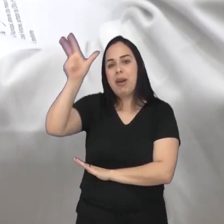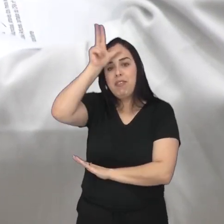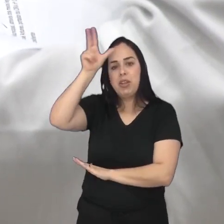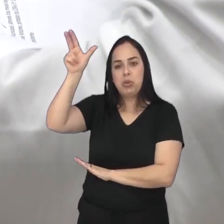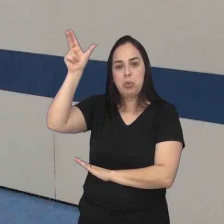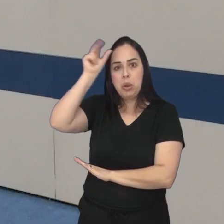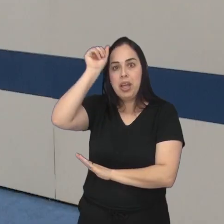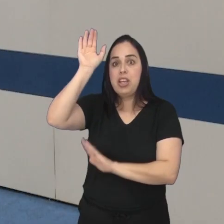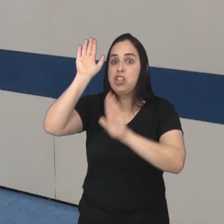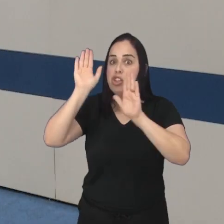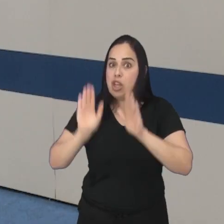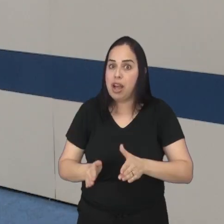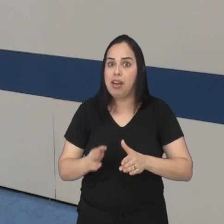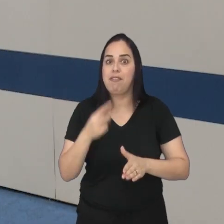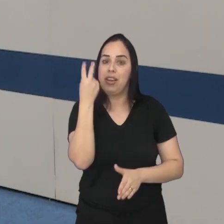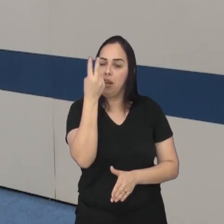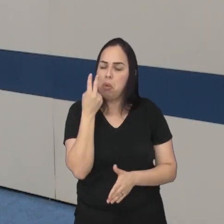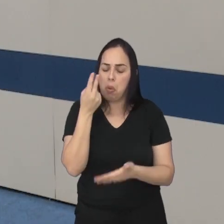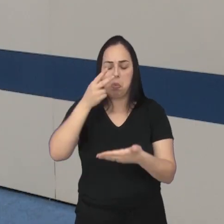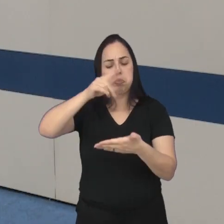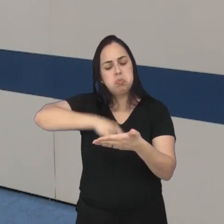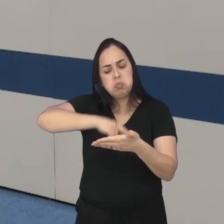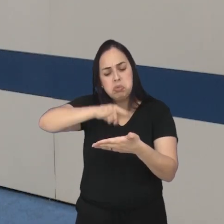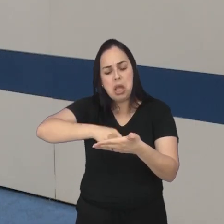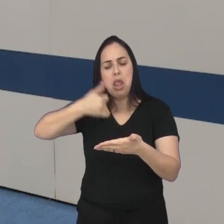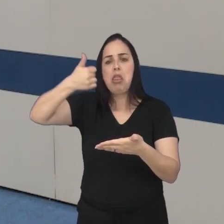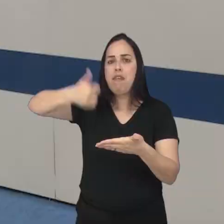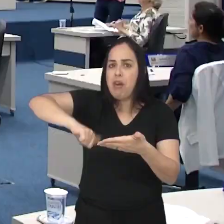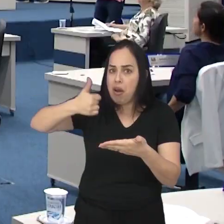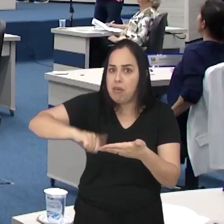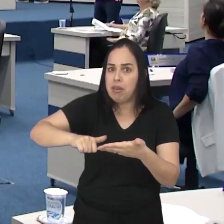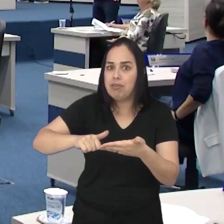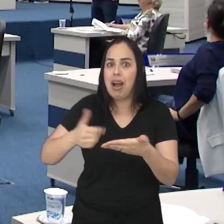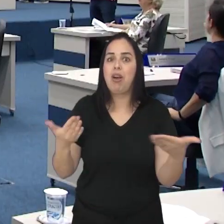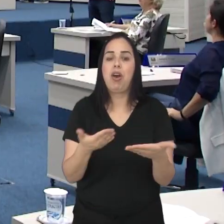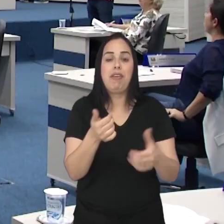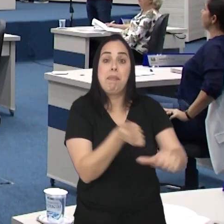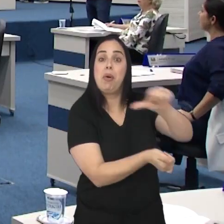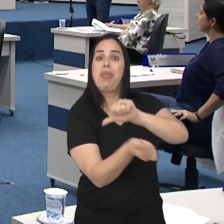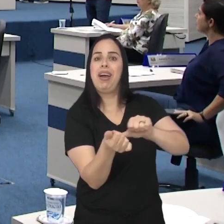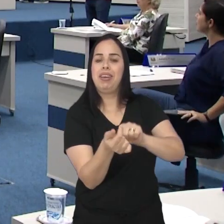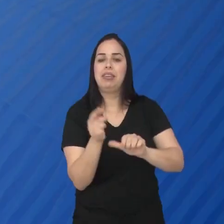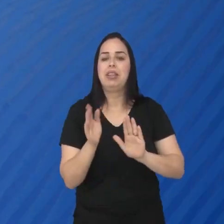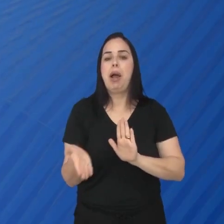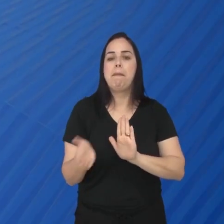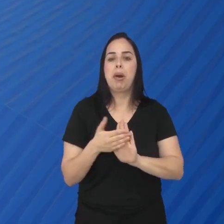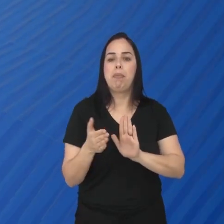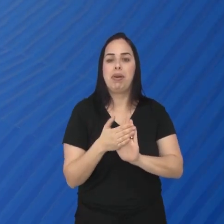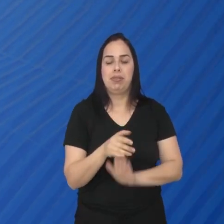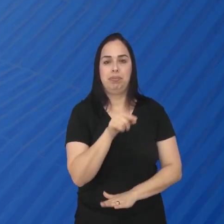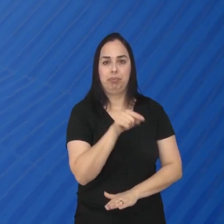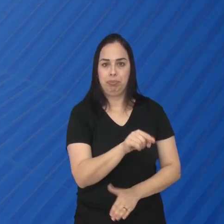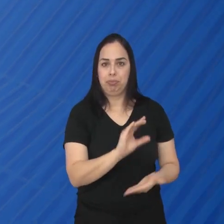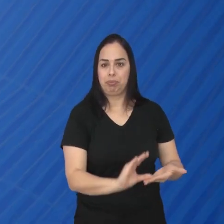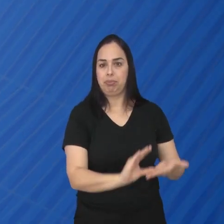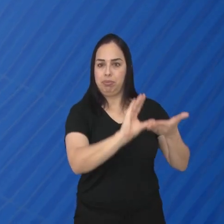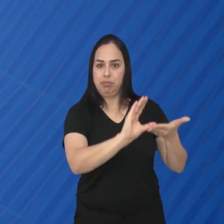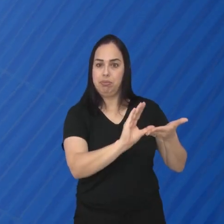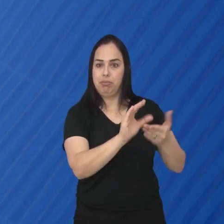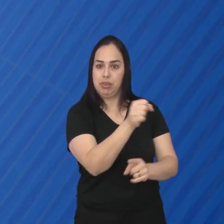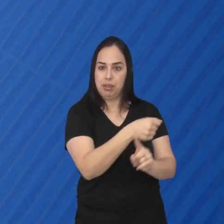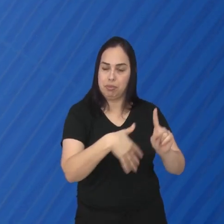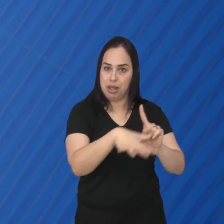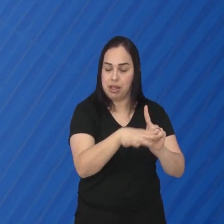do Executivo, debatido e aprovado pelos vereadores na Câmara, reformula o grupo. A proposta prevê a fusão